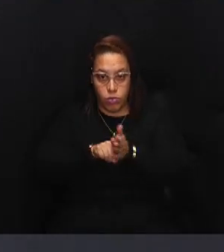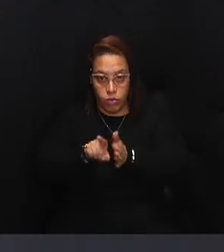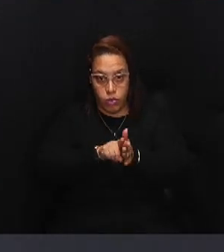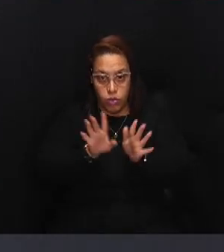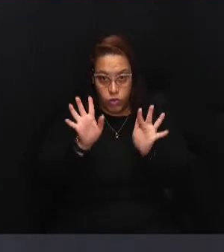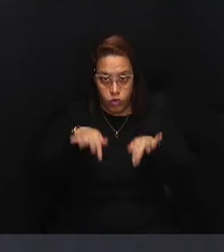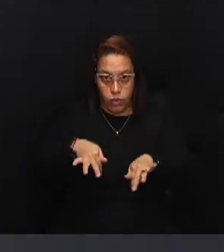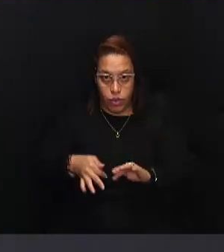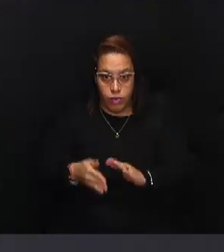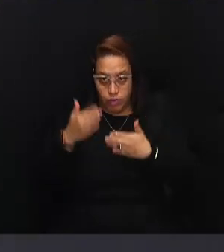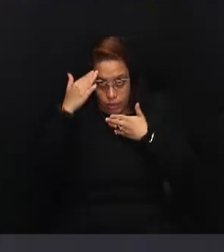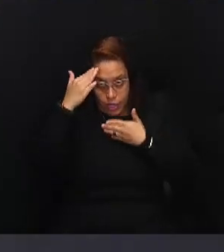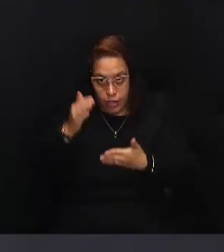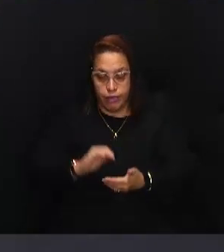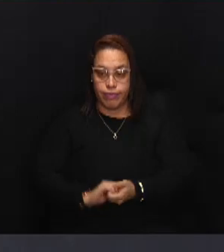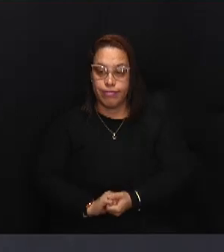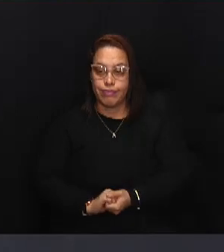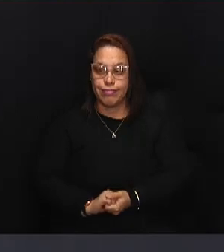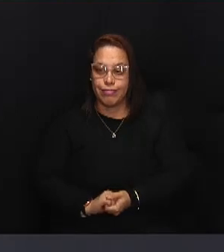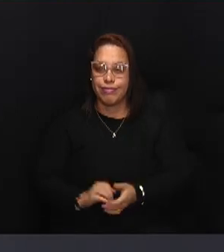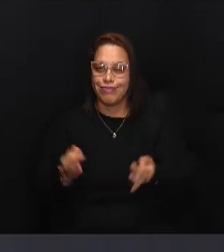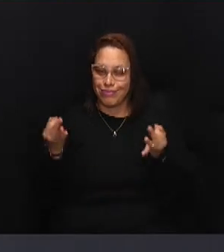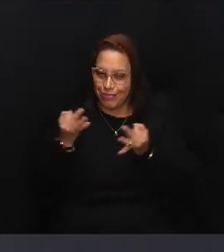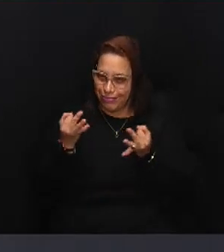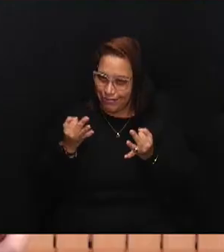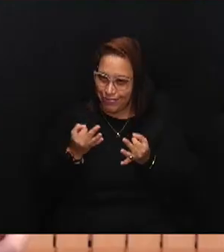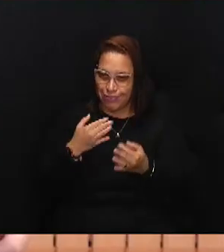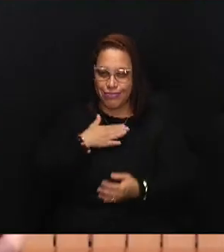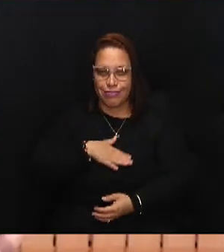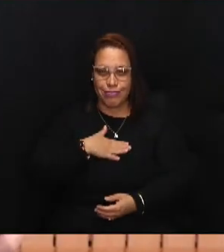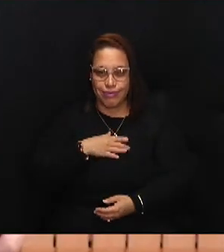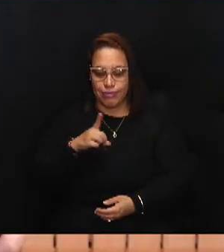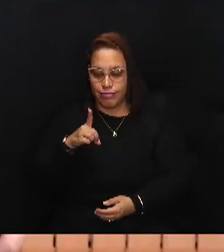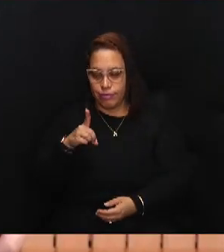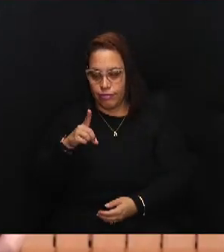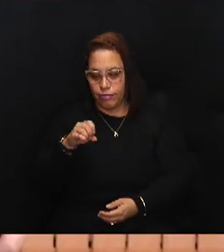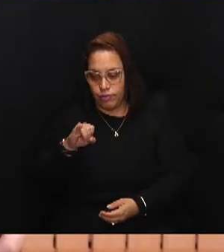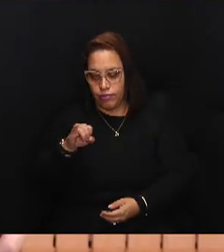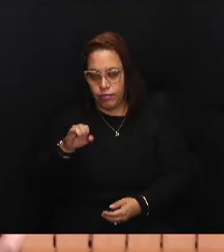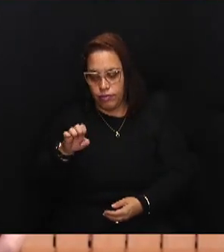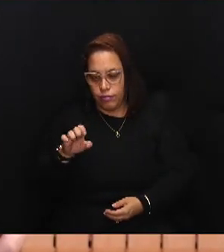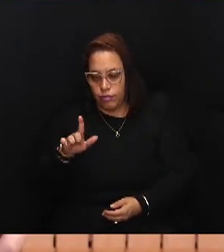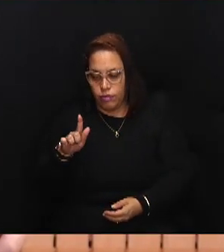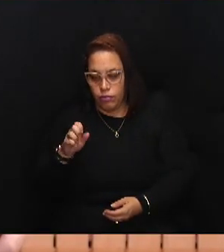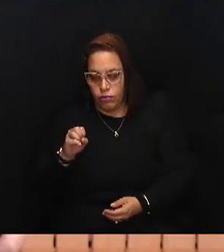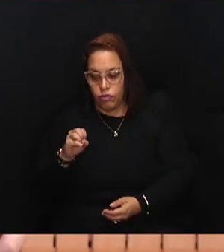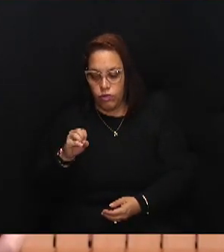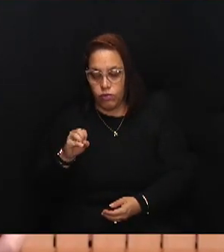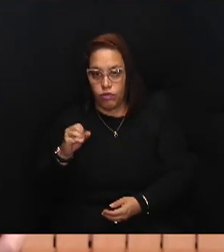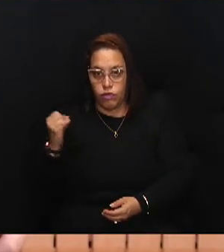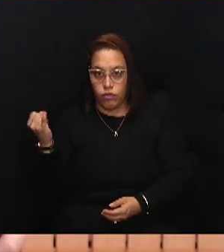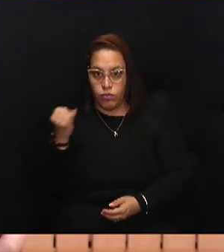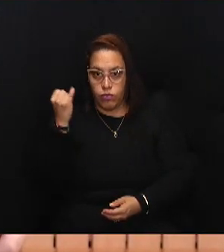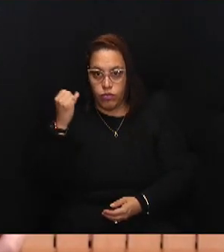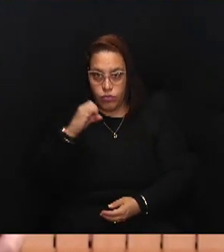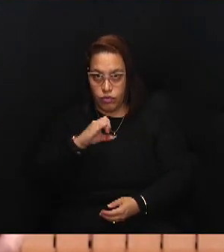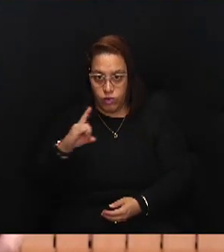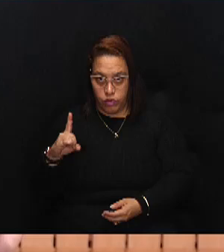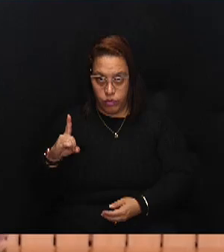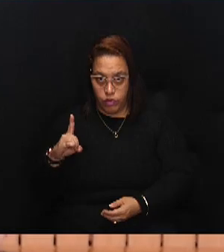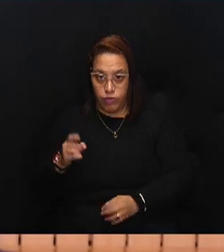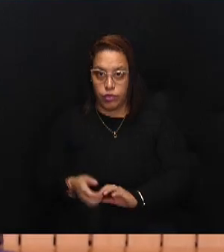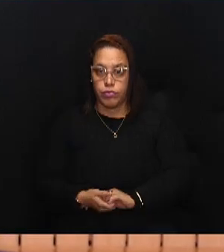final. Obrigado. Maravilha, então. Gostaria agora que o Diego se apresentasse aí, Diego, e a importância do seu trabalho na